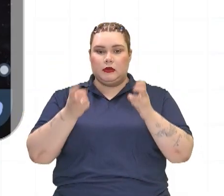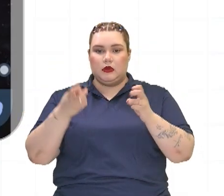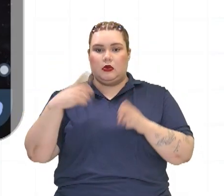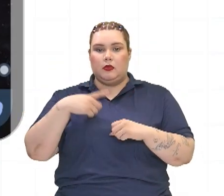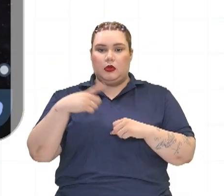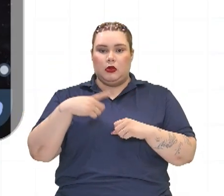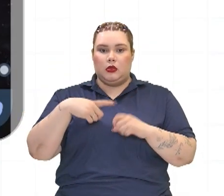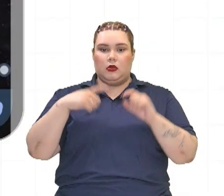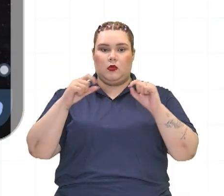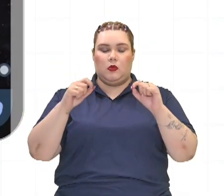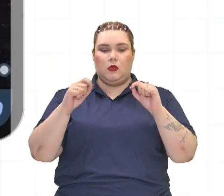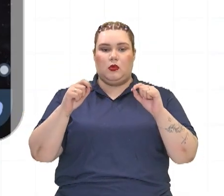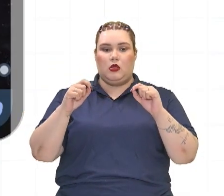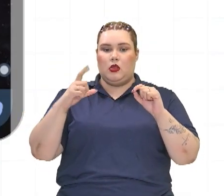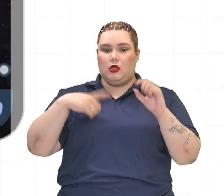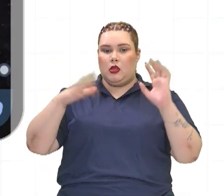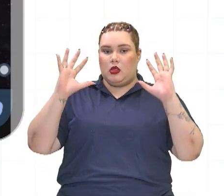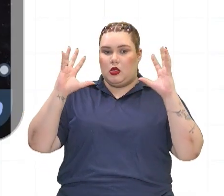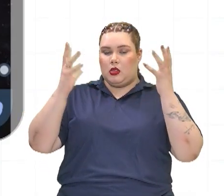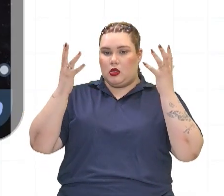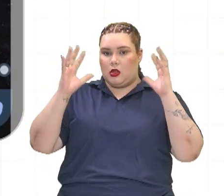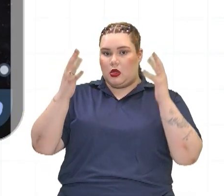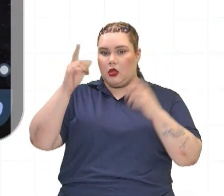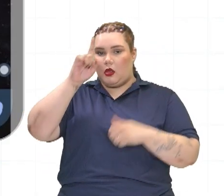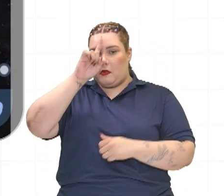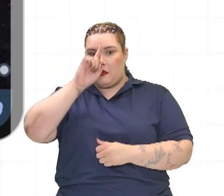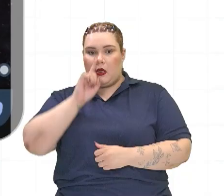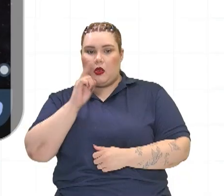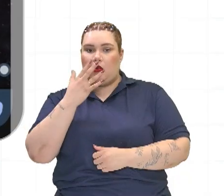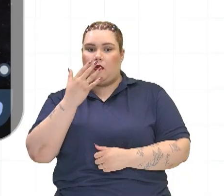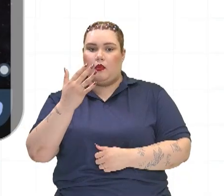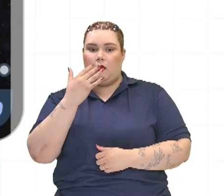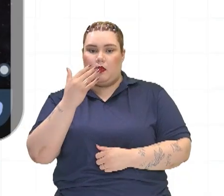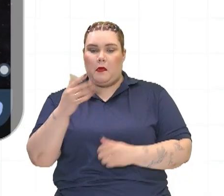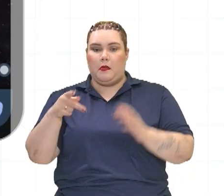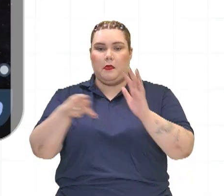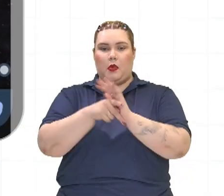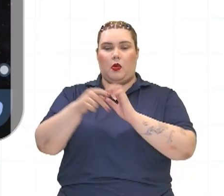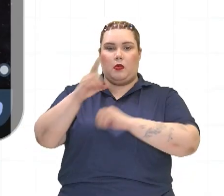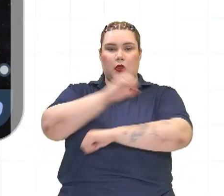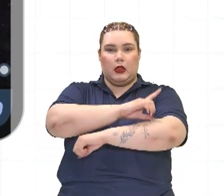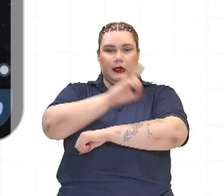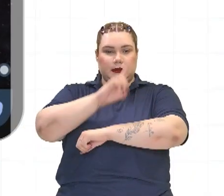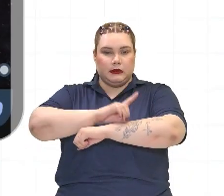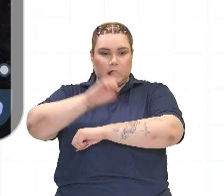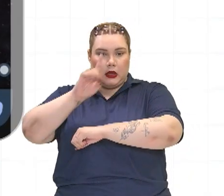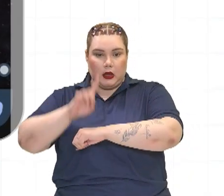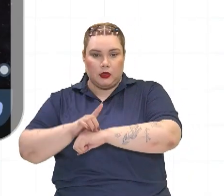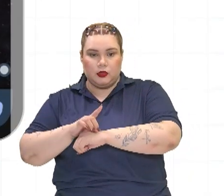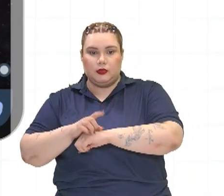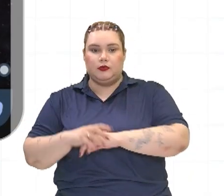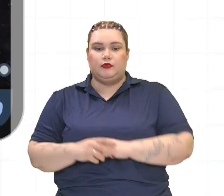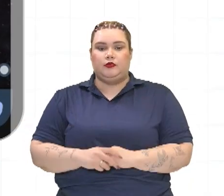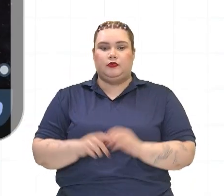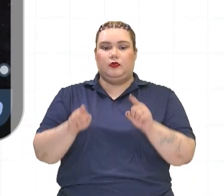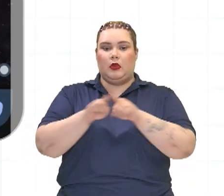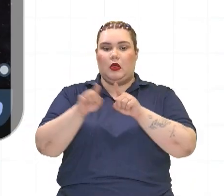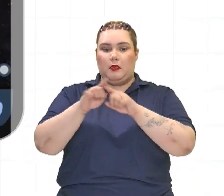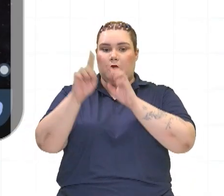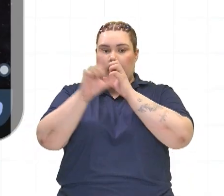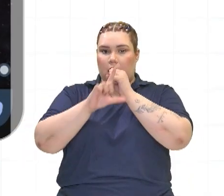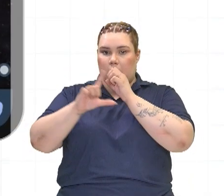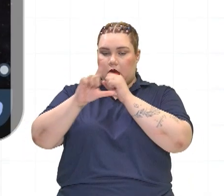tanto um clima que é amarelo, que é o clima tropical desértico, quanto o